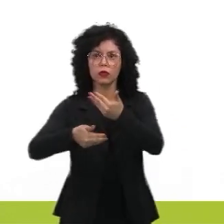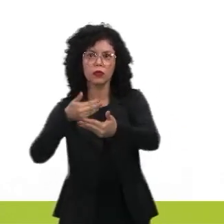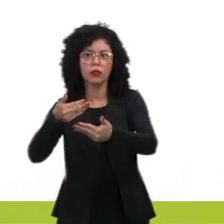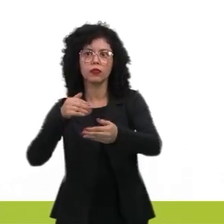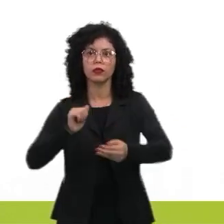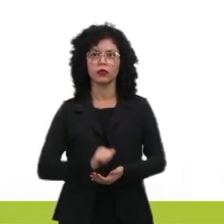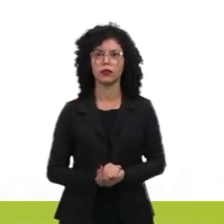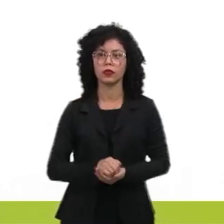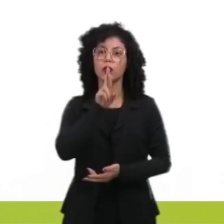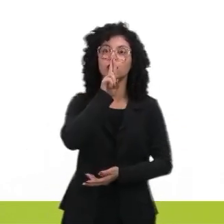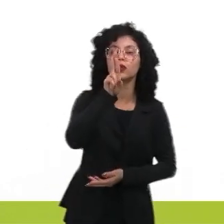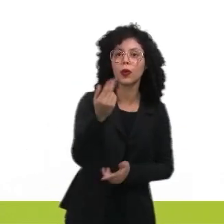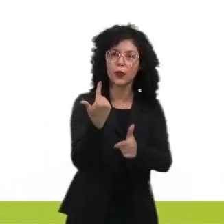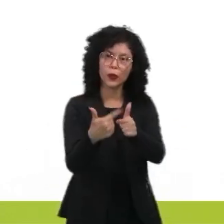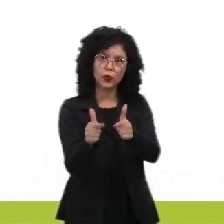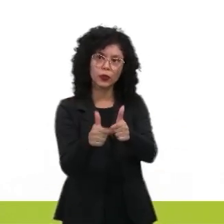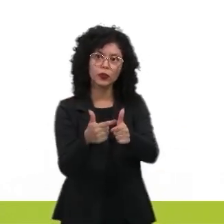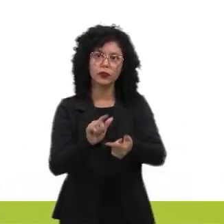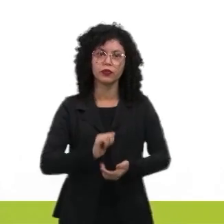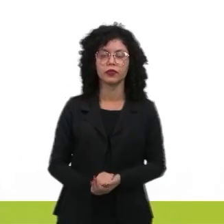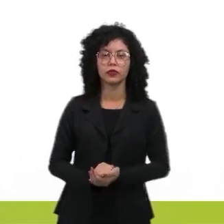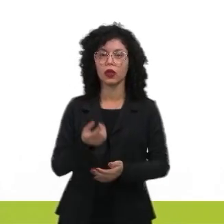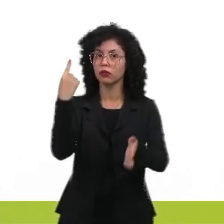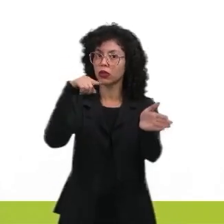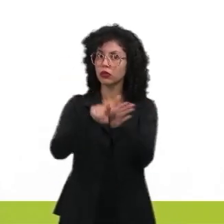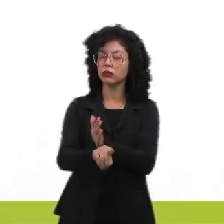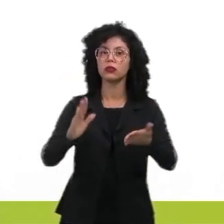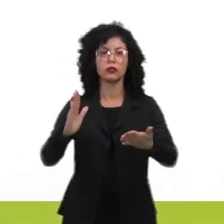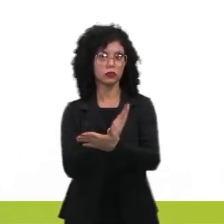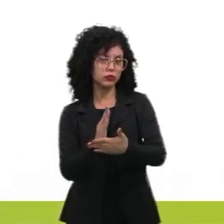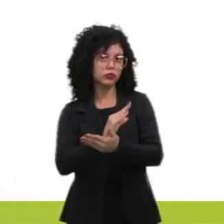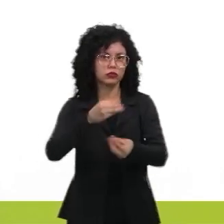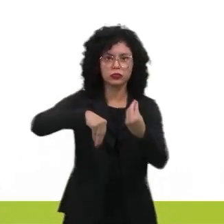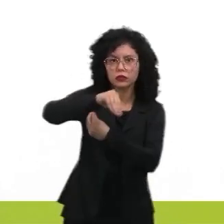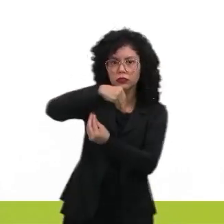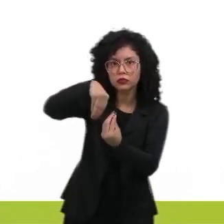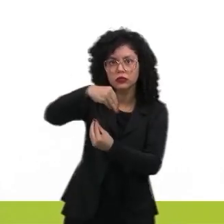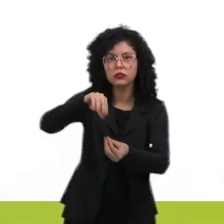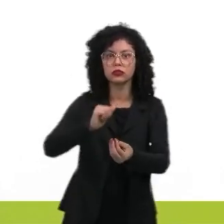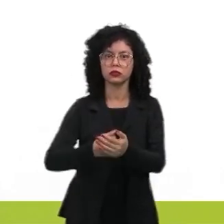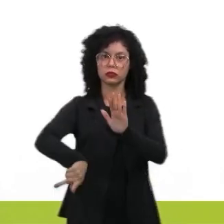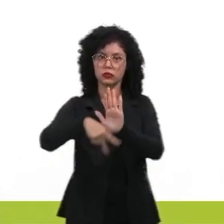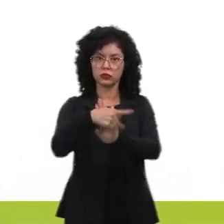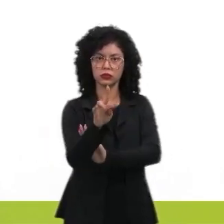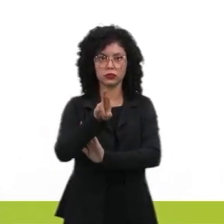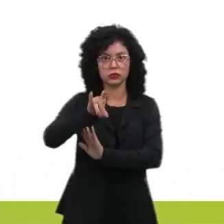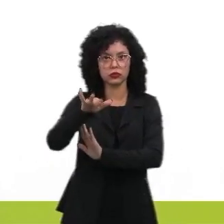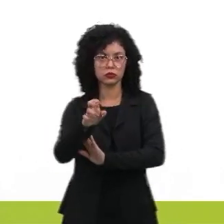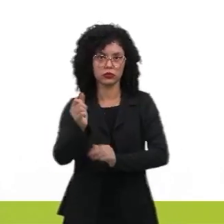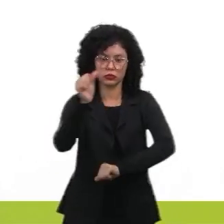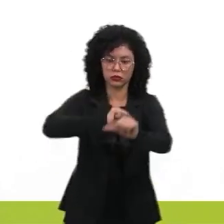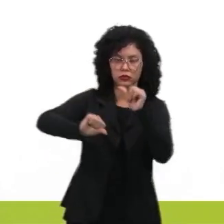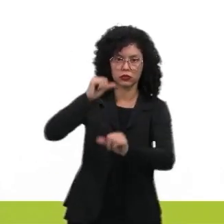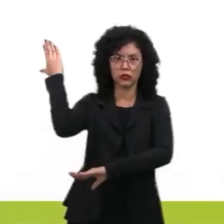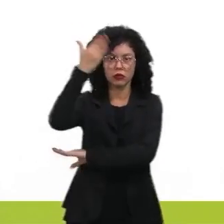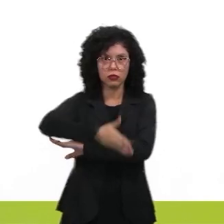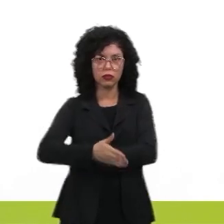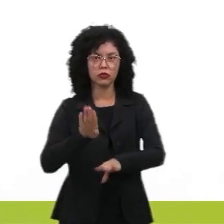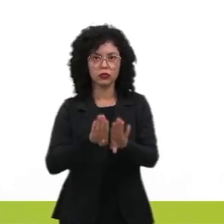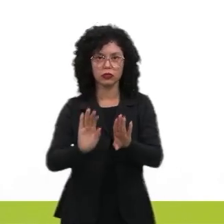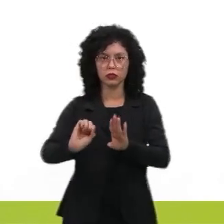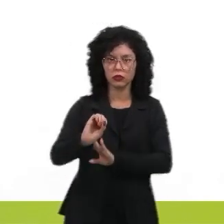para resolver problemas ou questões que envolvam propriedades direta ou inversamente